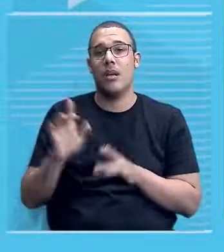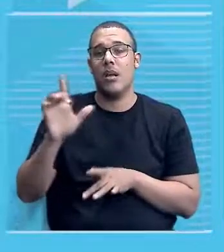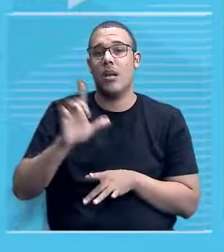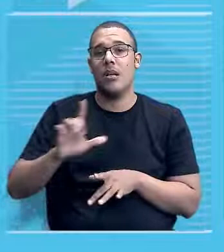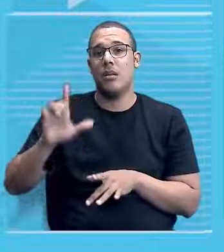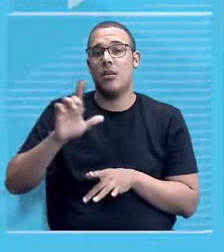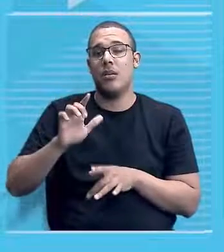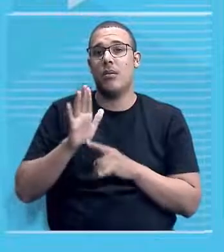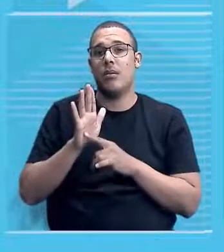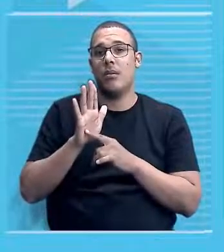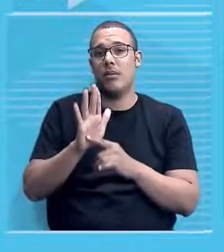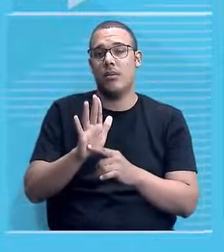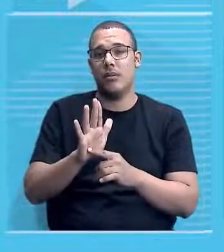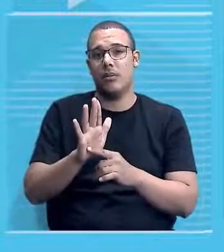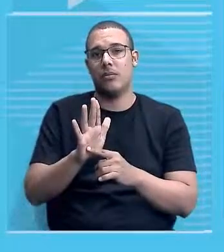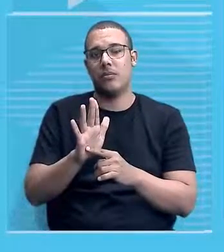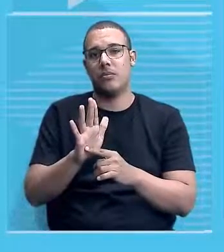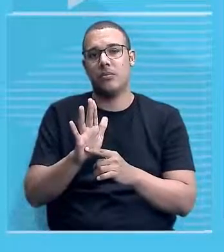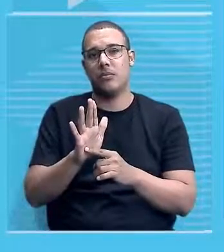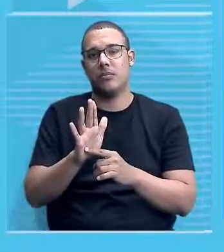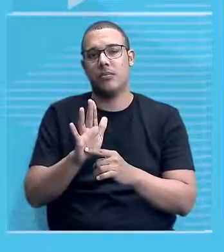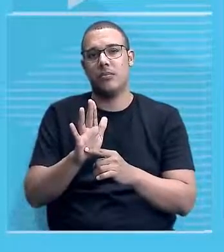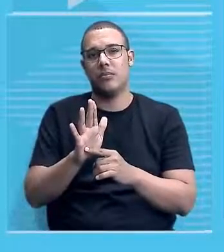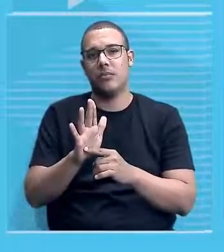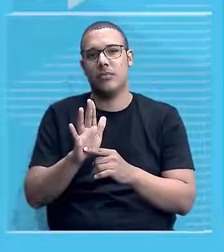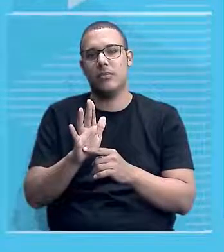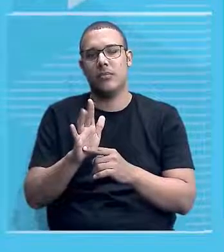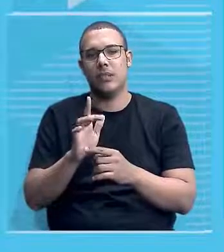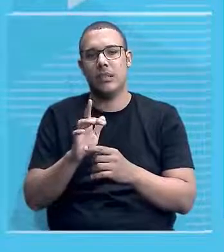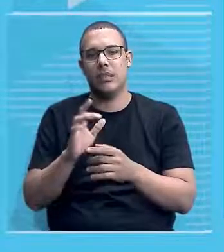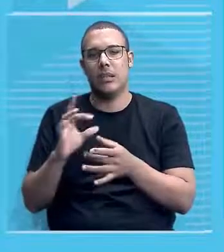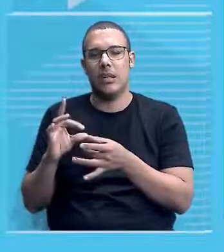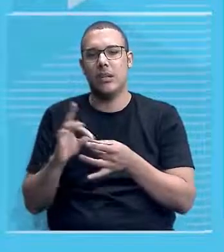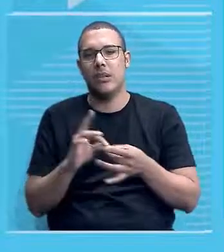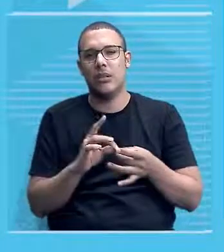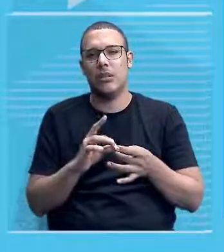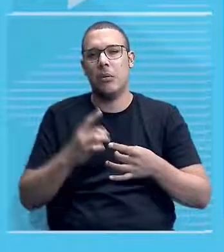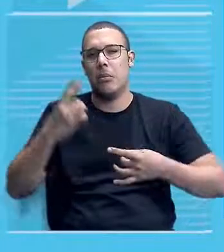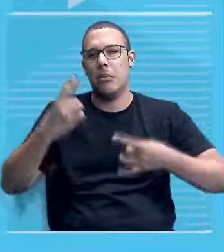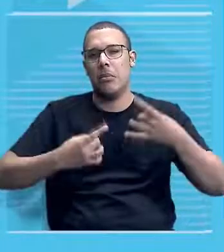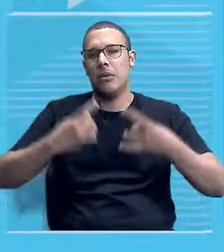vai refletir essa conotação sociopolítica